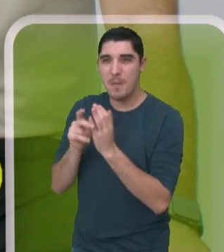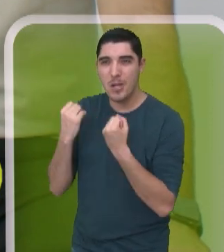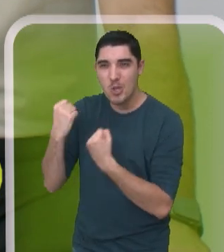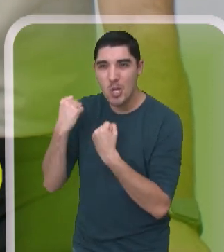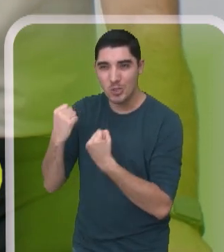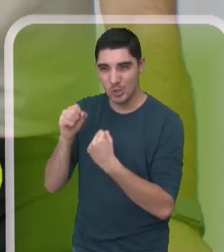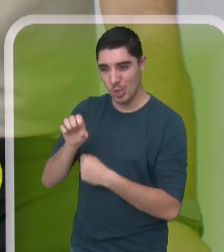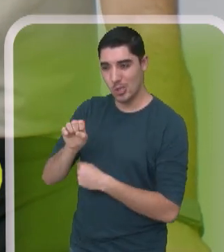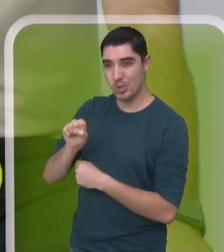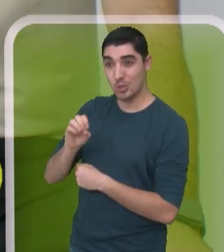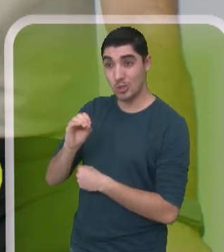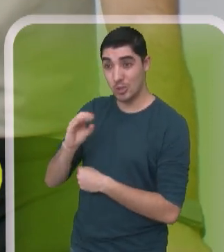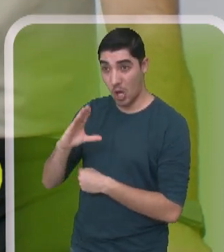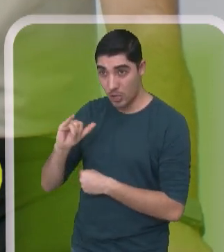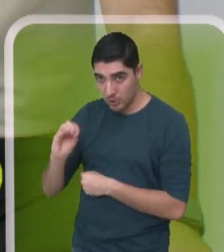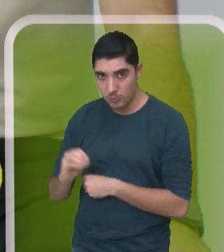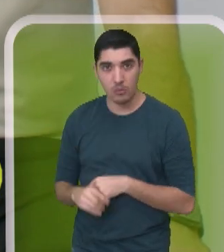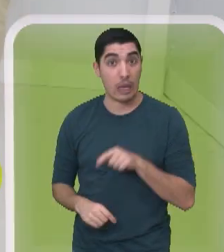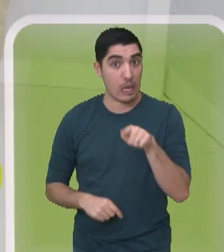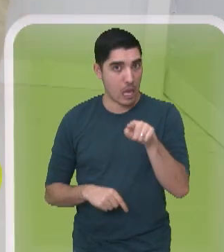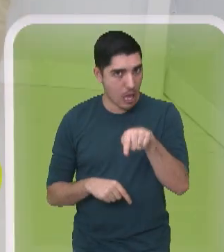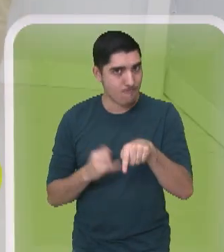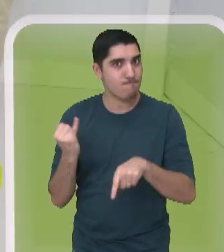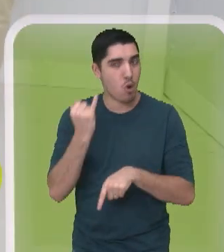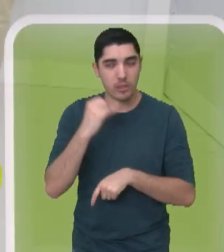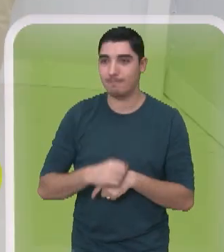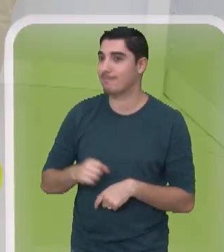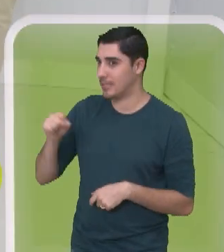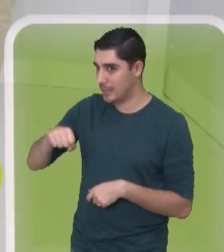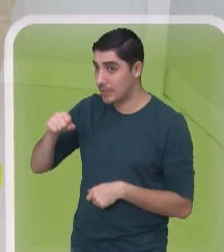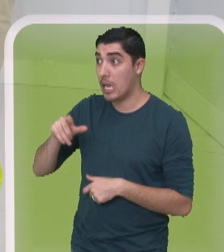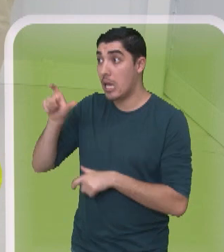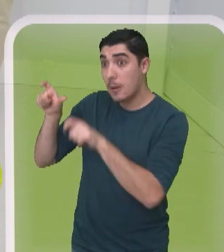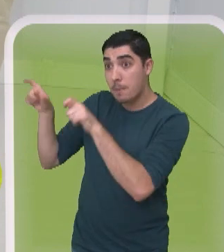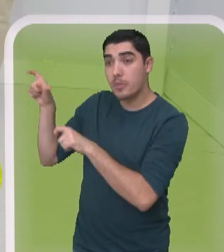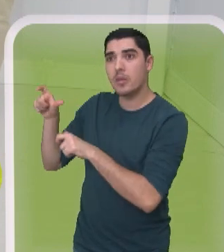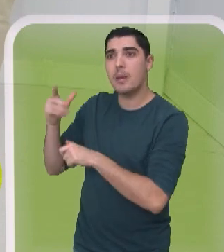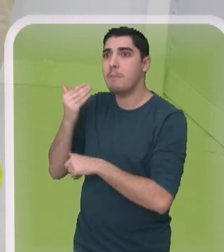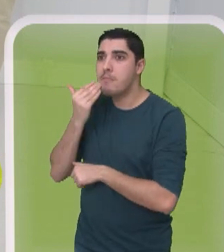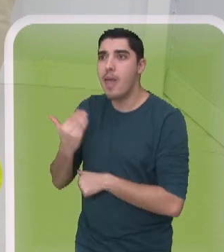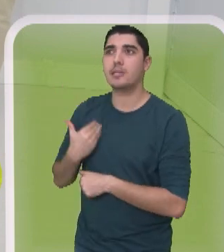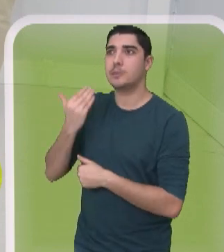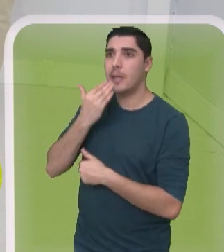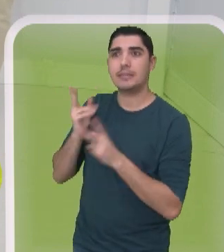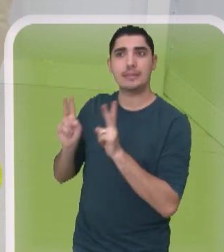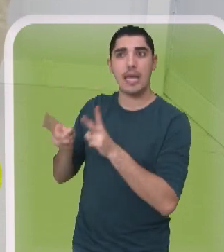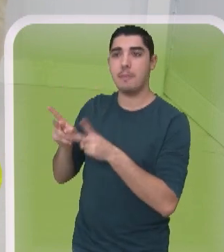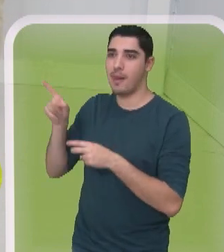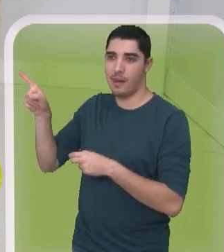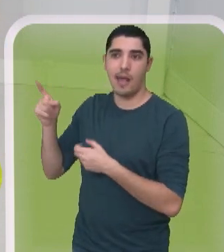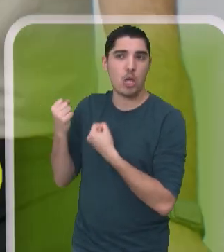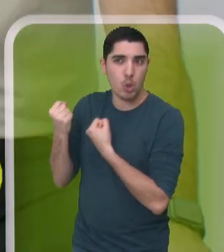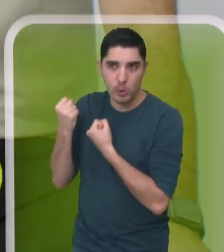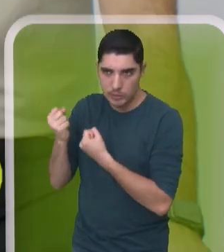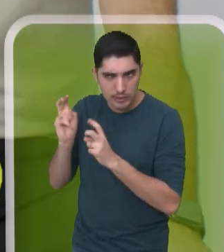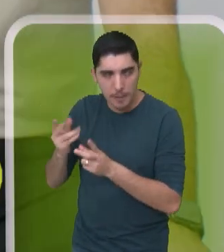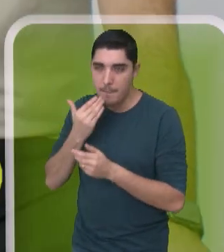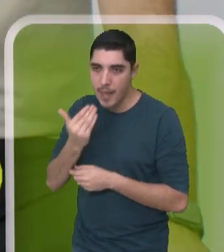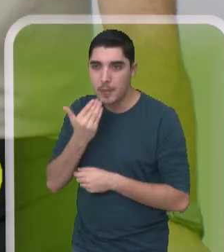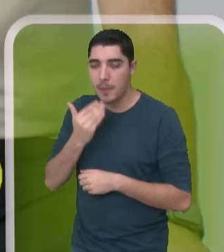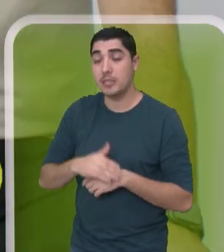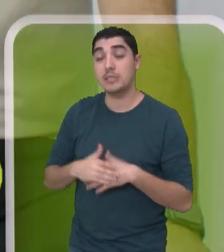nosso torcedor. Isso é importante. Exatamente, isso. E já era um pedido da torcida. Então essas novidades a gente espera lançar ainda esse